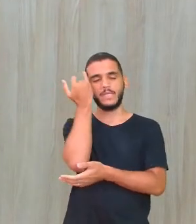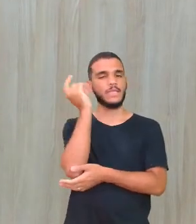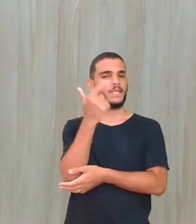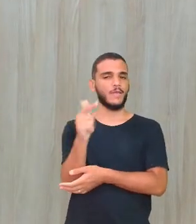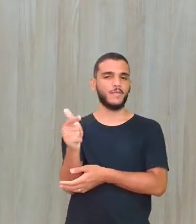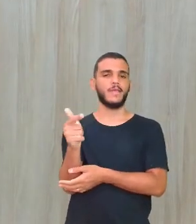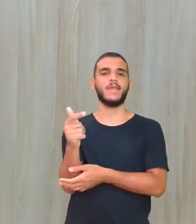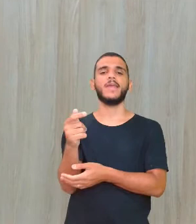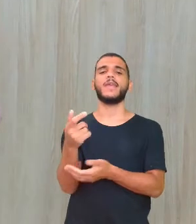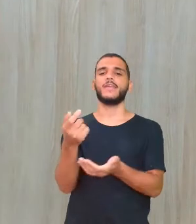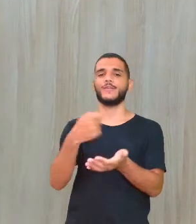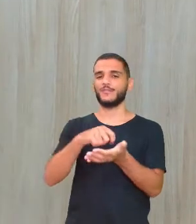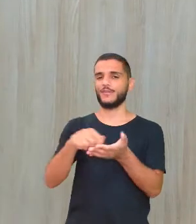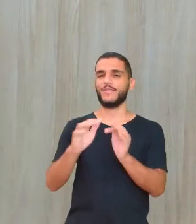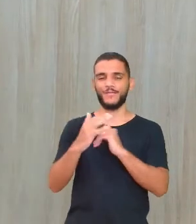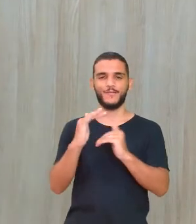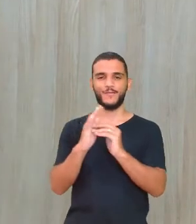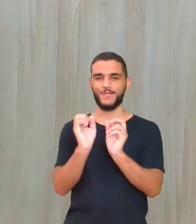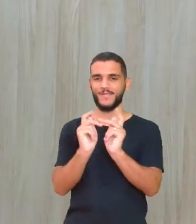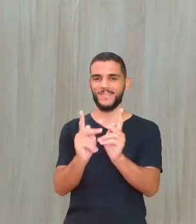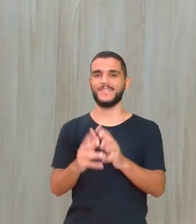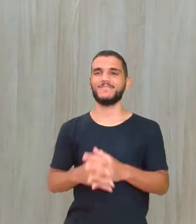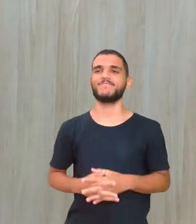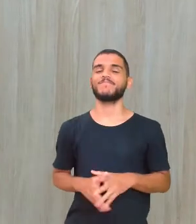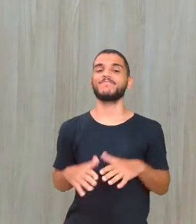vértice do polígono. Então, bora lá.